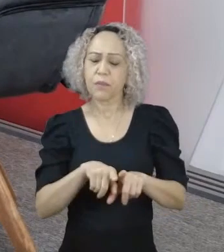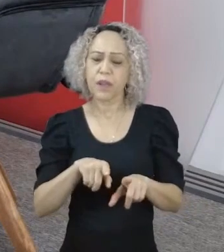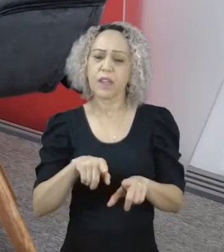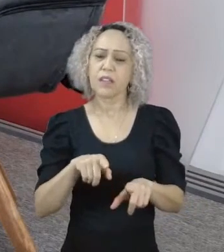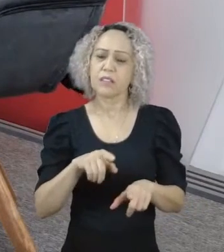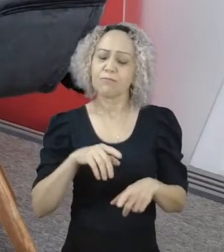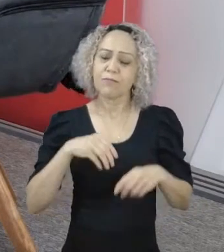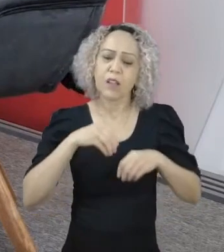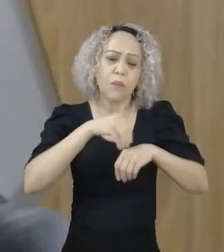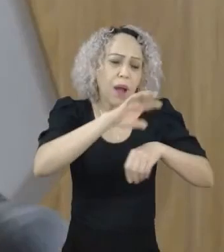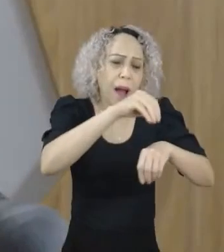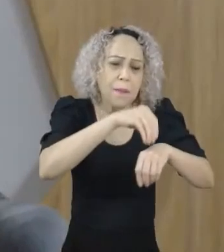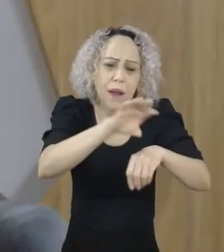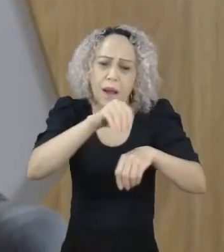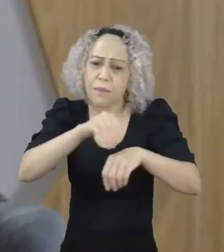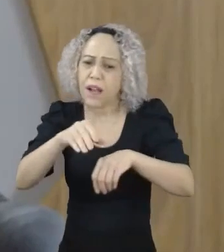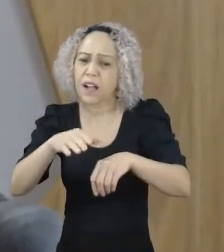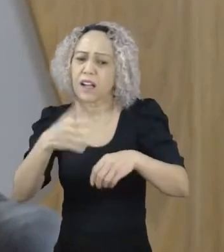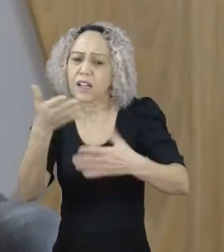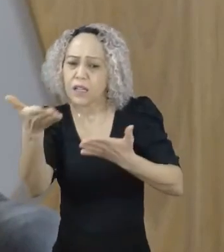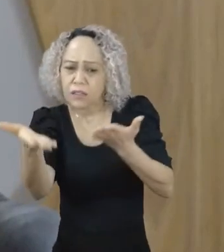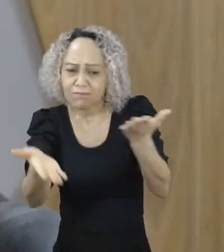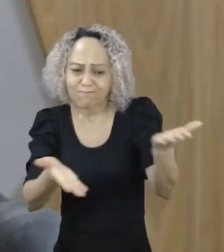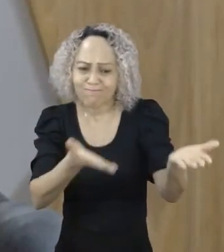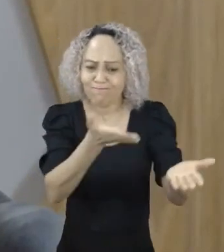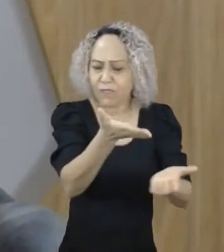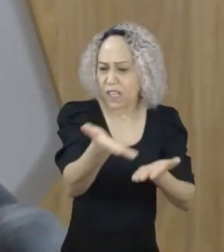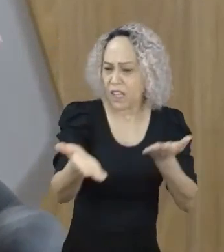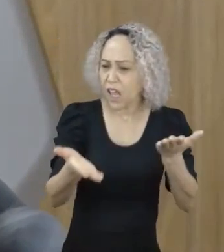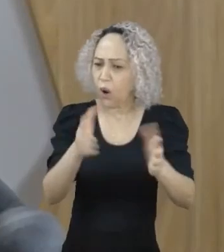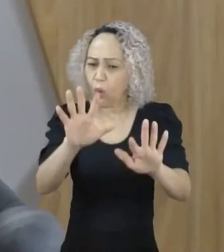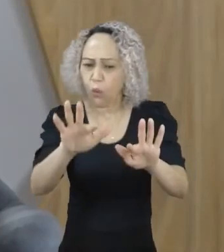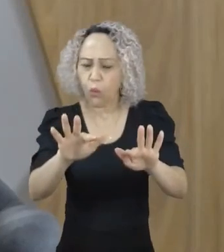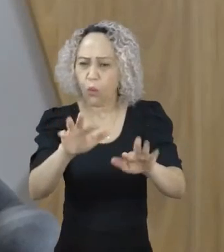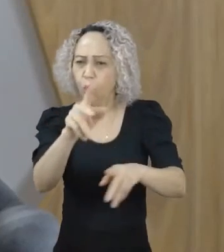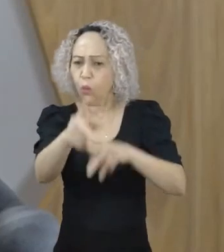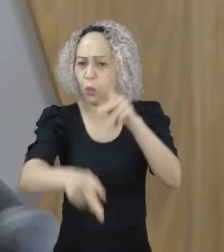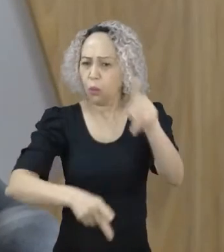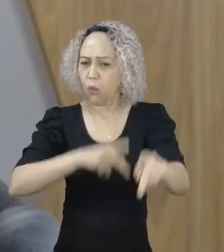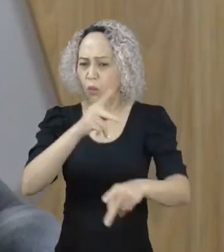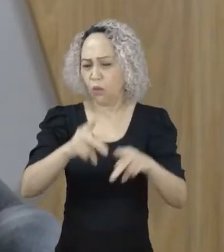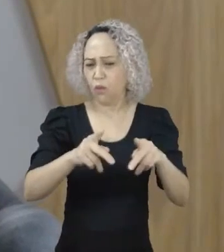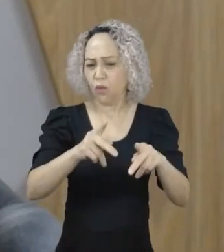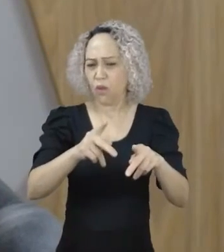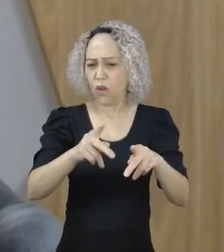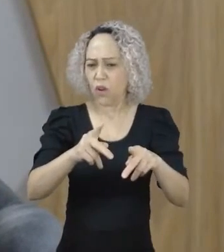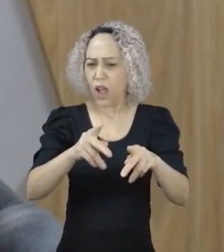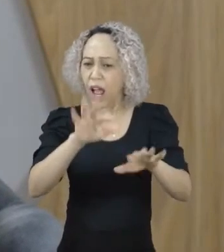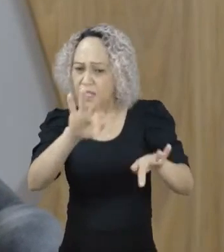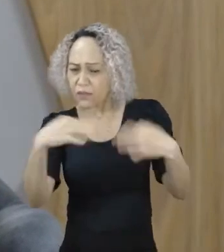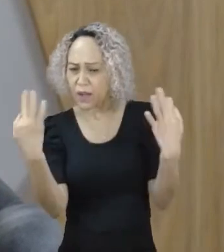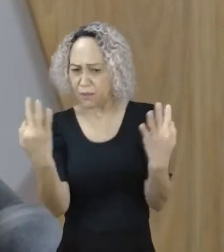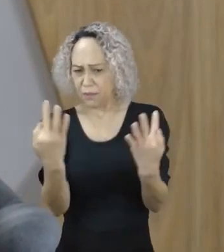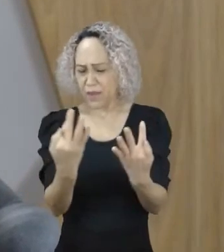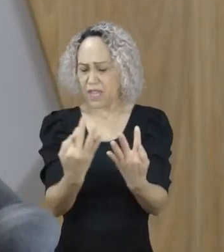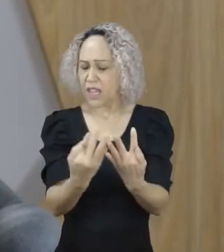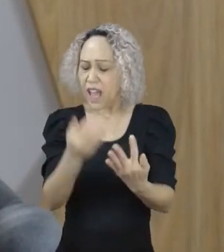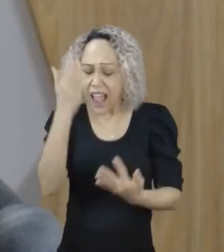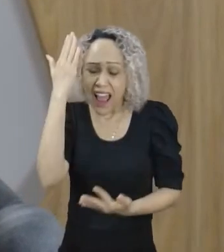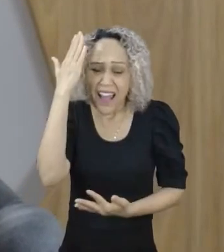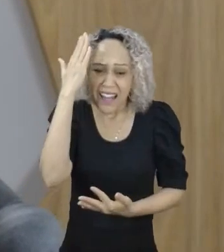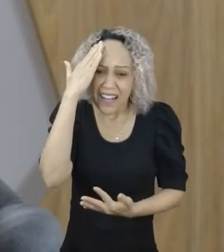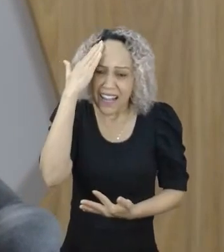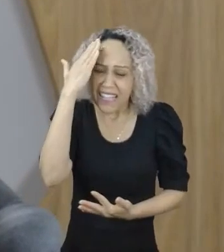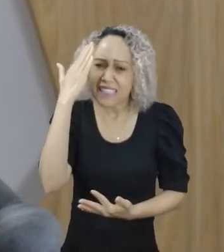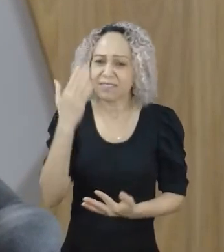nossa população, porque nós não podemos permitir as gerações mais novas, Anderson, não tiveram mais